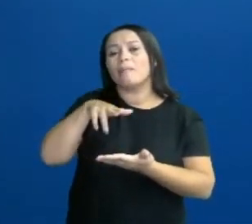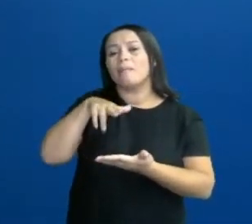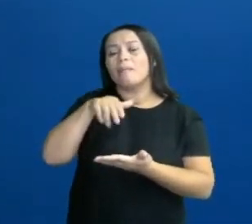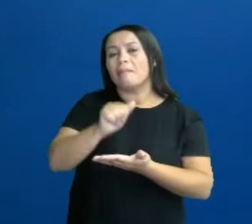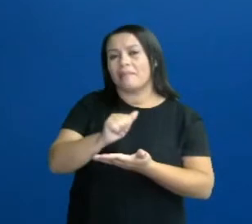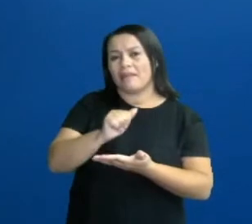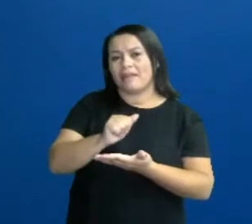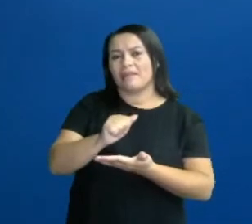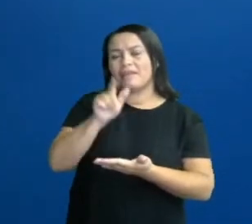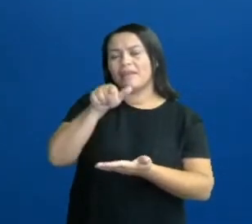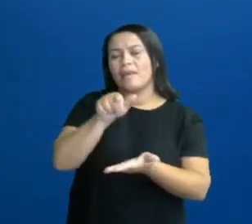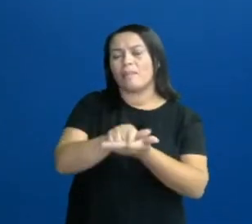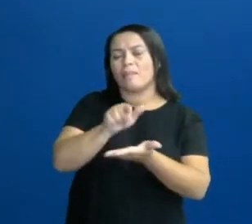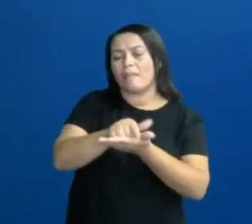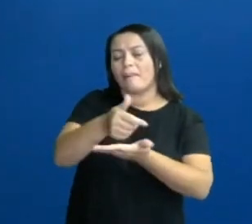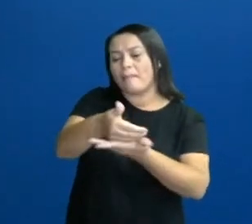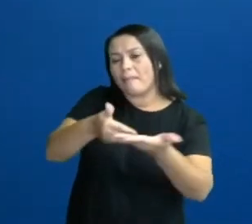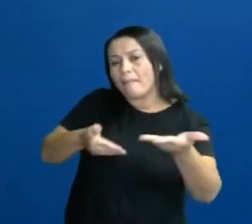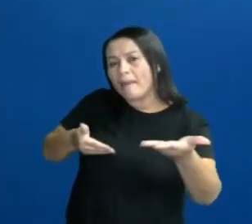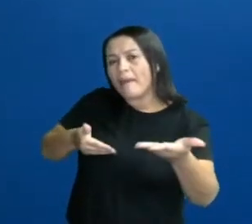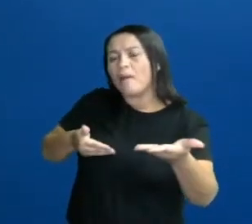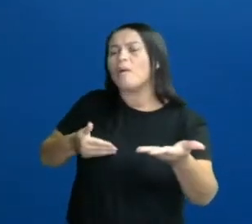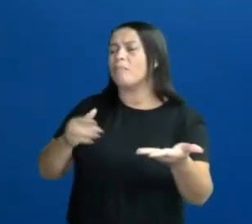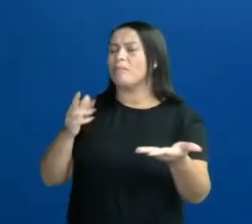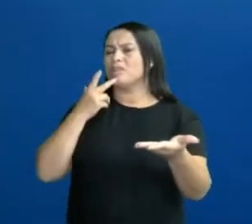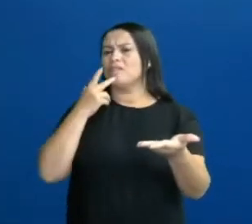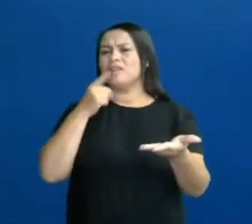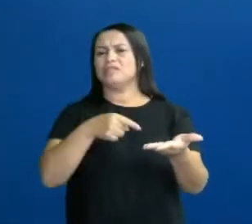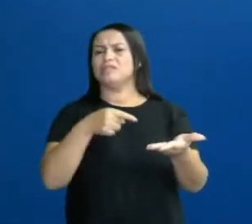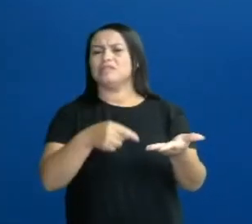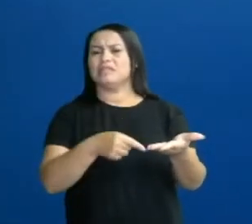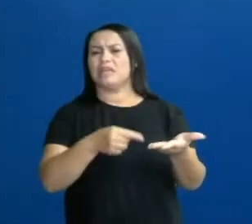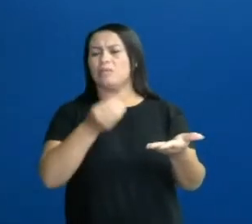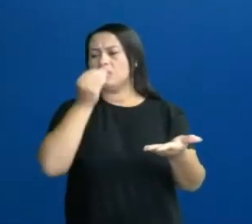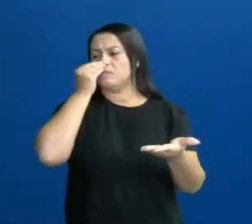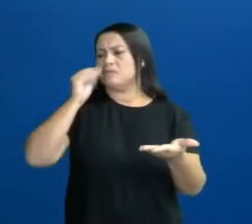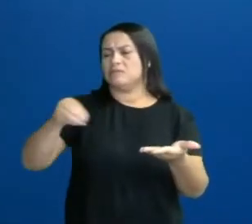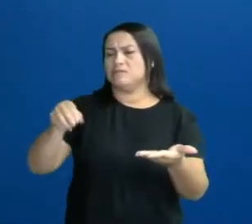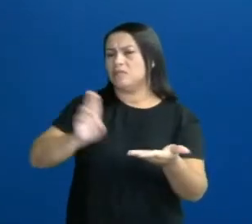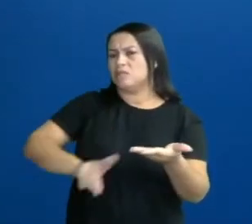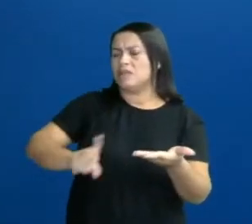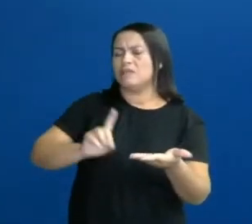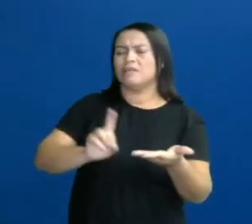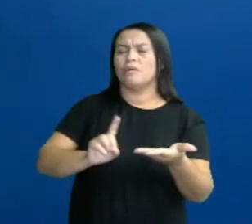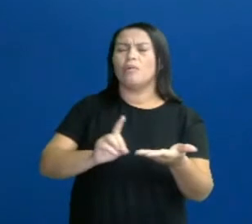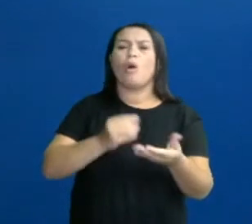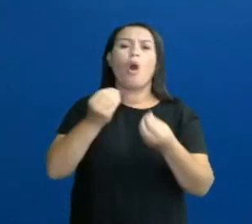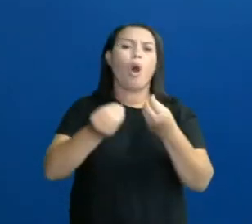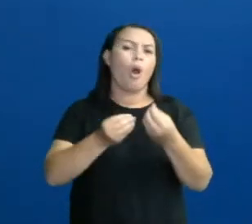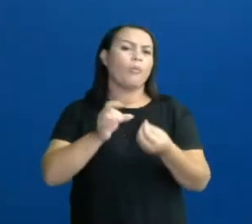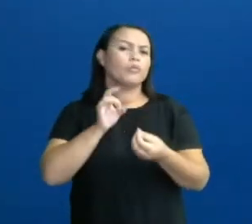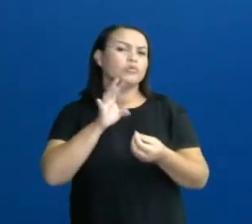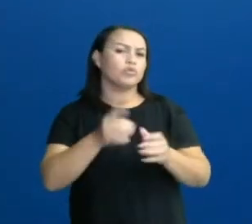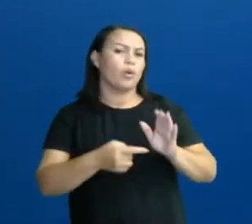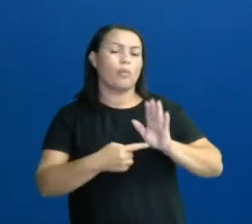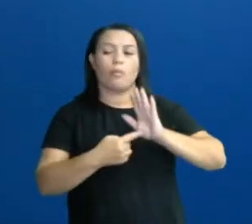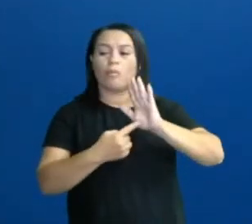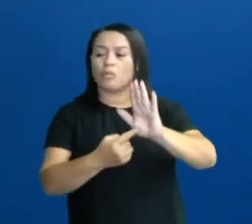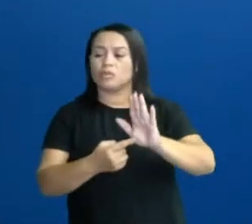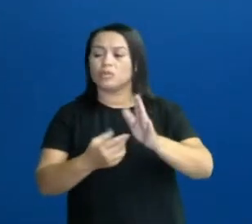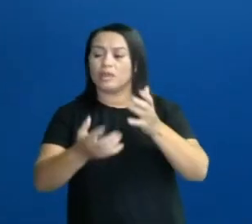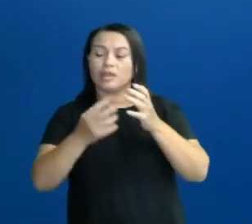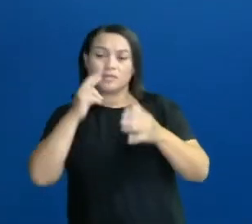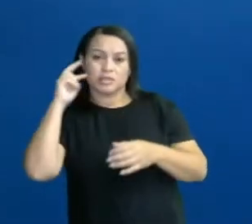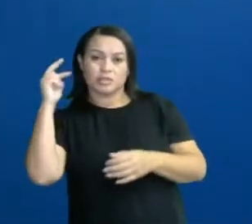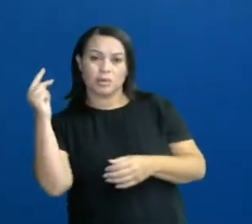defeito para o mapa. Isso não quer dizer que o mapa vai ser deixado de lado ou não vai ter uso, não, muito pelo contrário. Apenas aqui eu estou querendo frisar